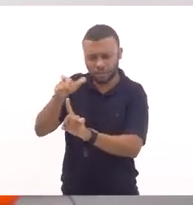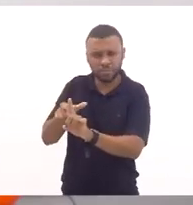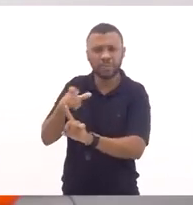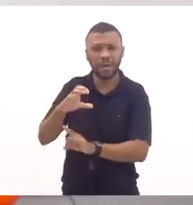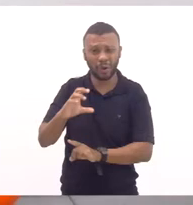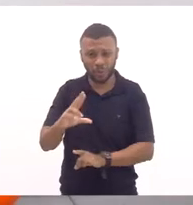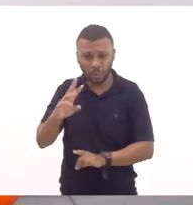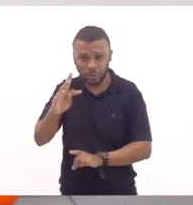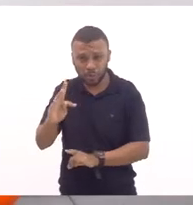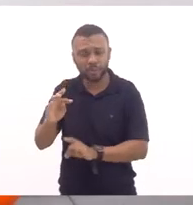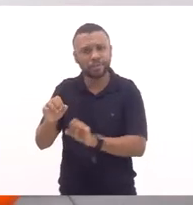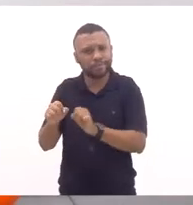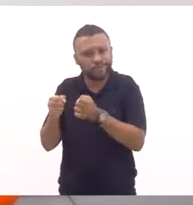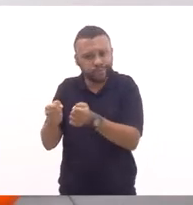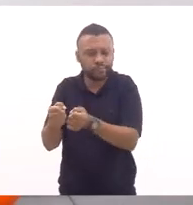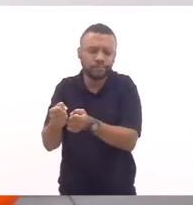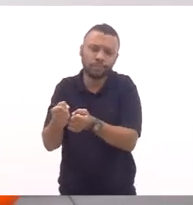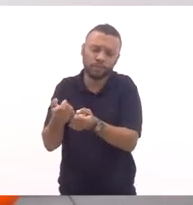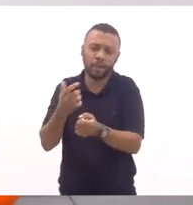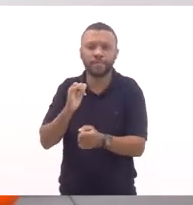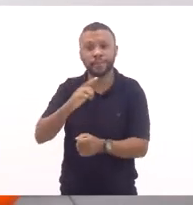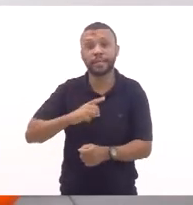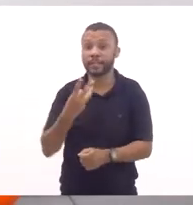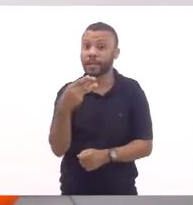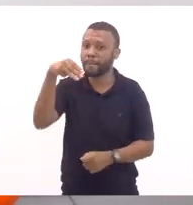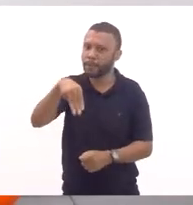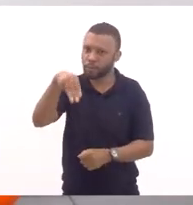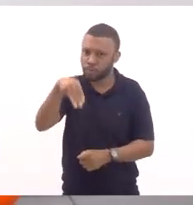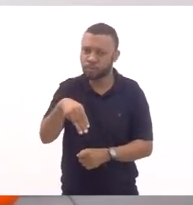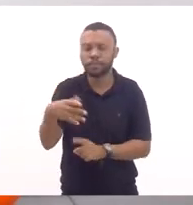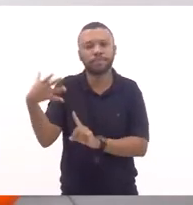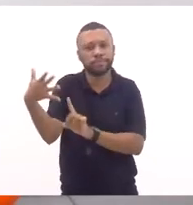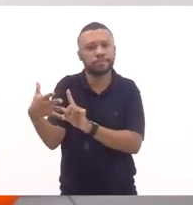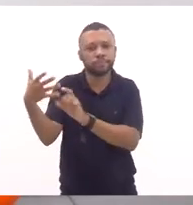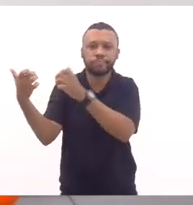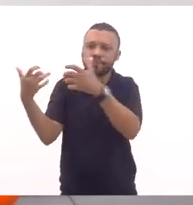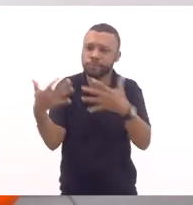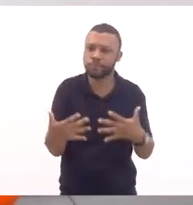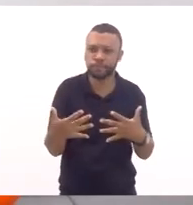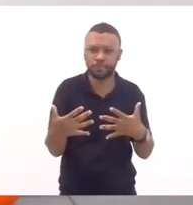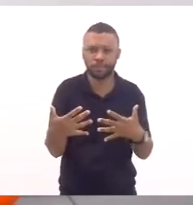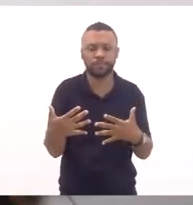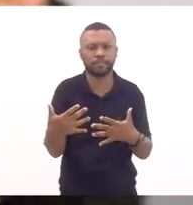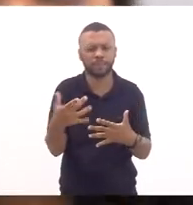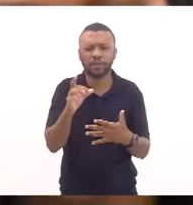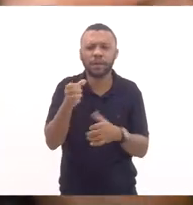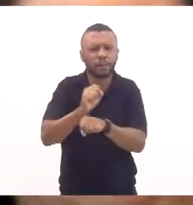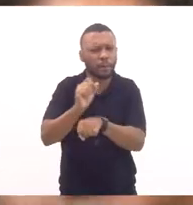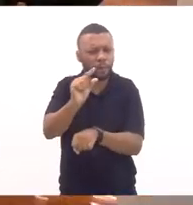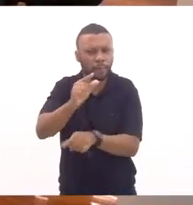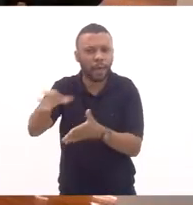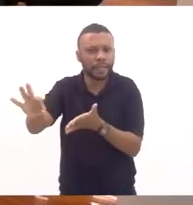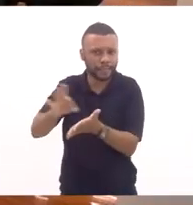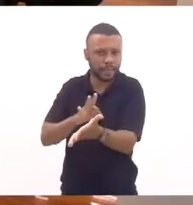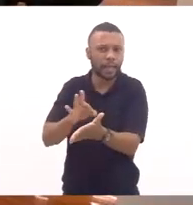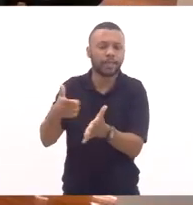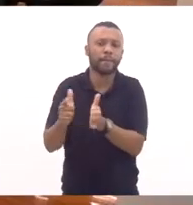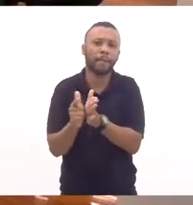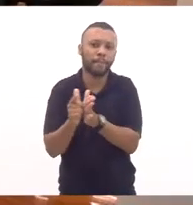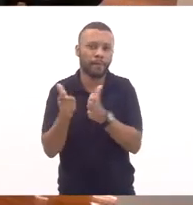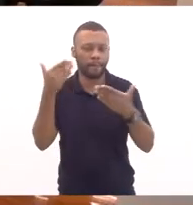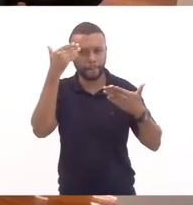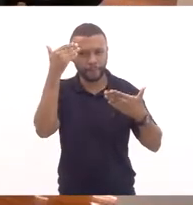também, né? Indalécio, você tem 3 minutos para fazer a sua fala. Você me passa só para assinar esse papel aí. Obrigada.